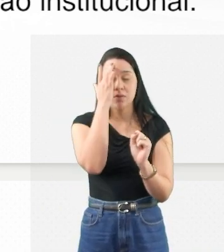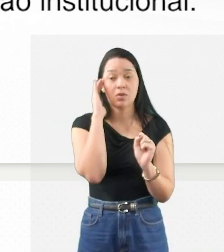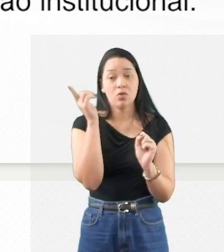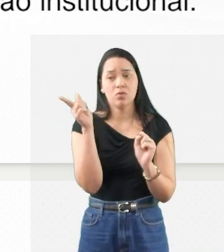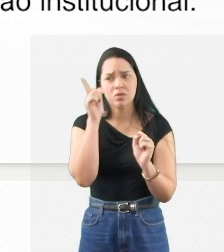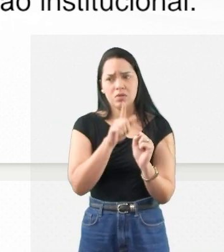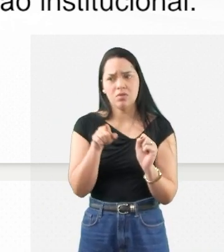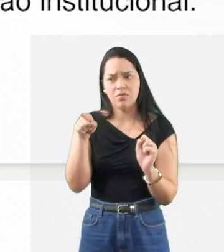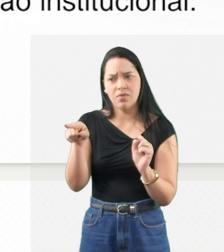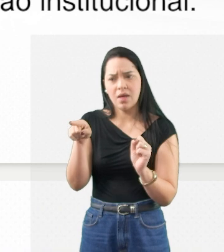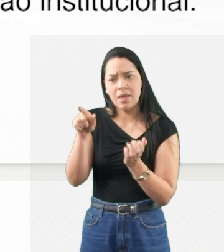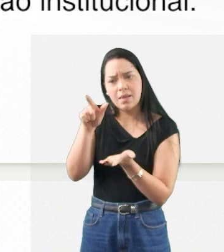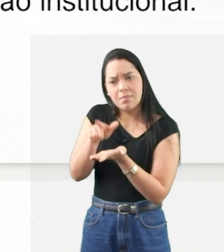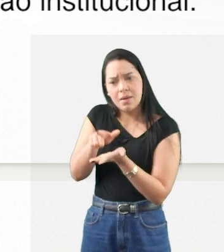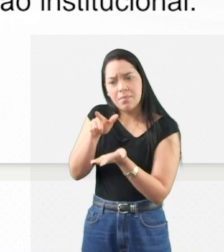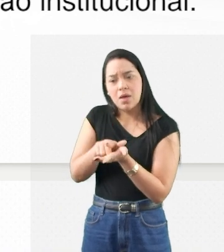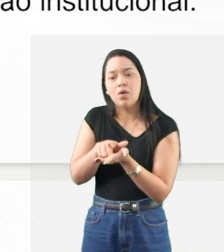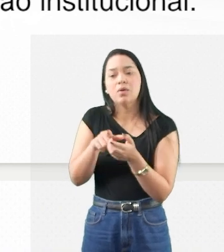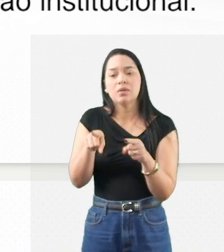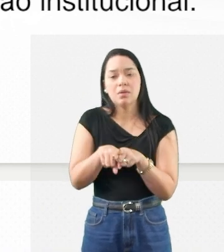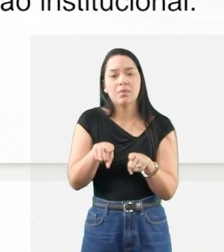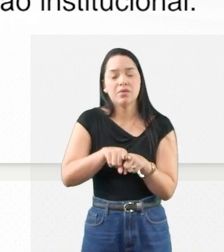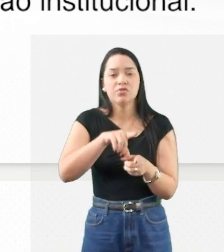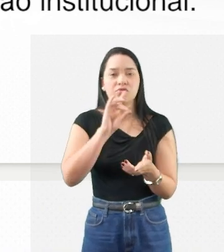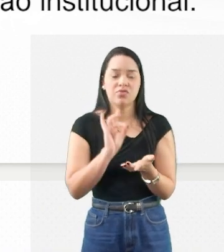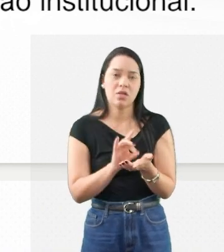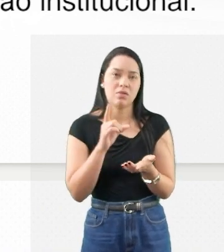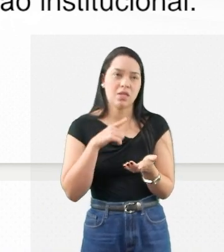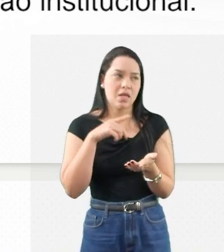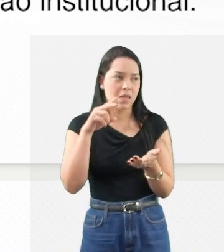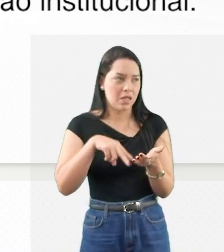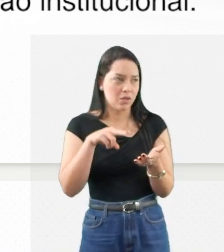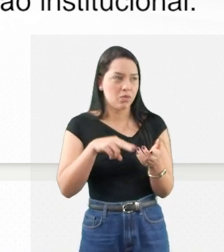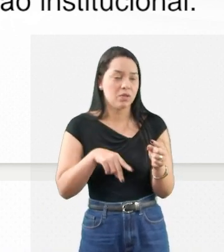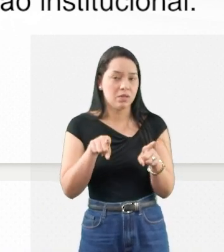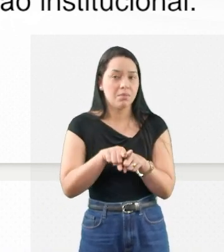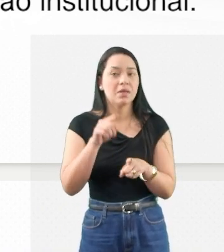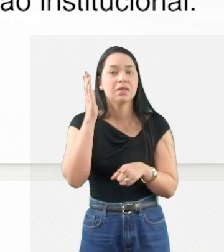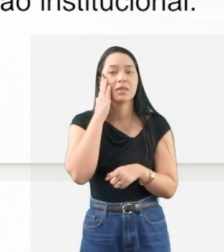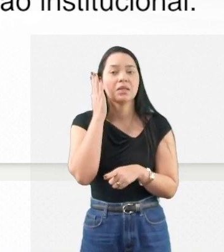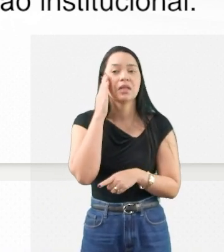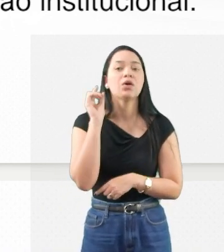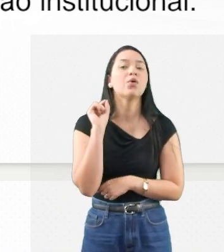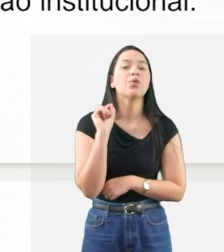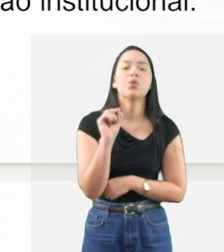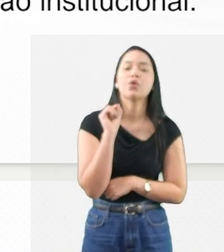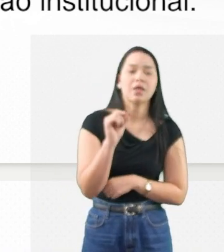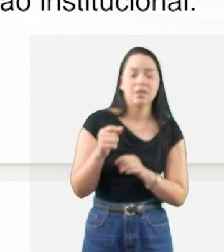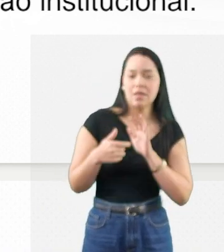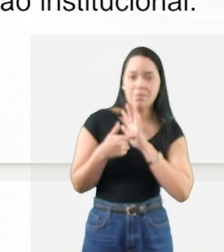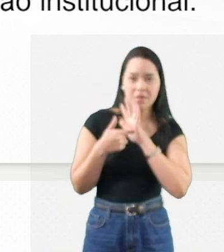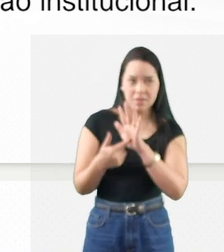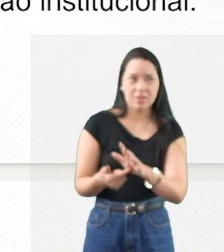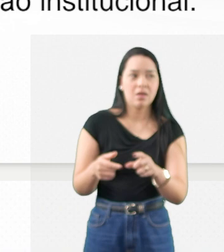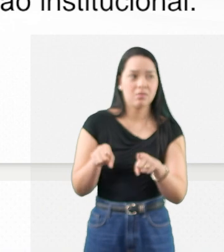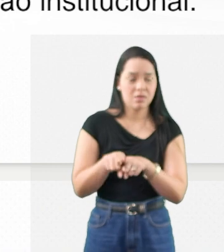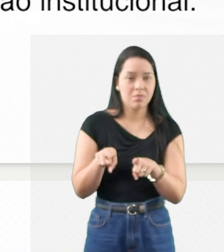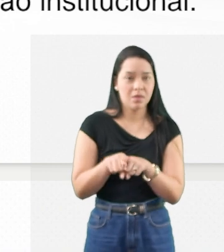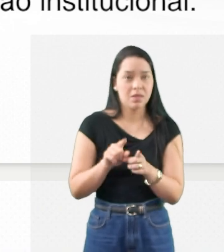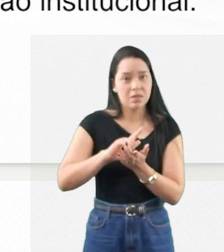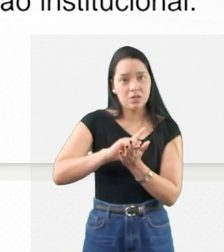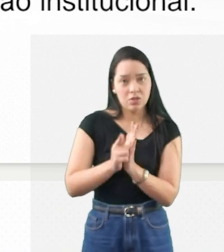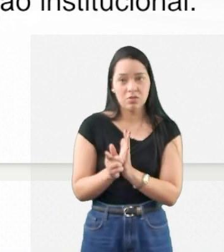olhar aquele folder, aquele papel e vá, de fato, fazer a leitura e entender o que é que está sendo apresentado nesse